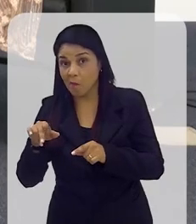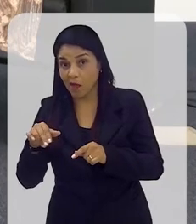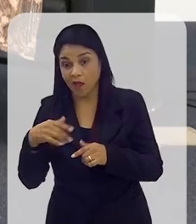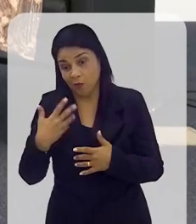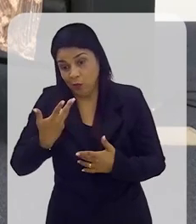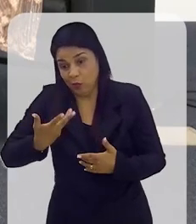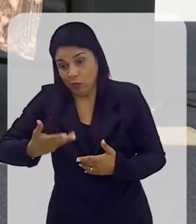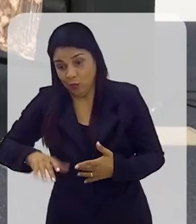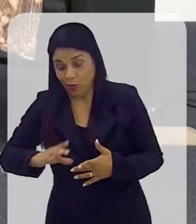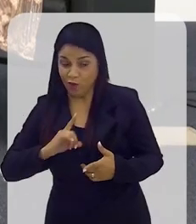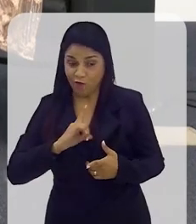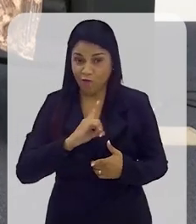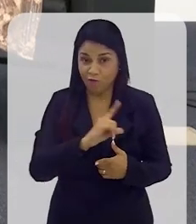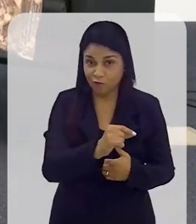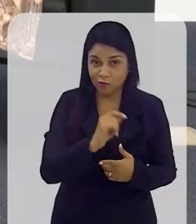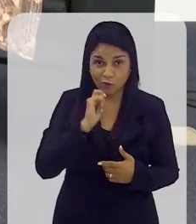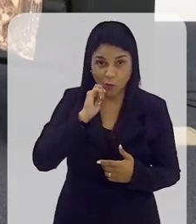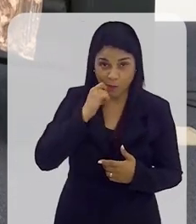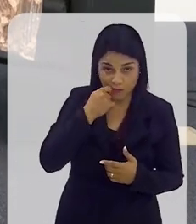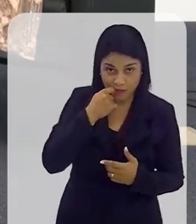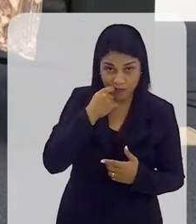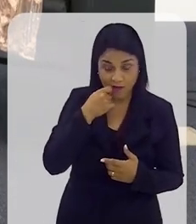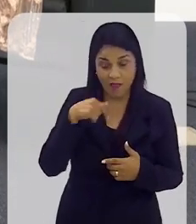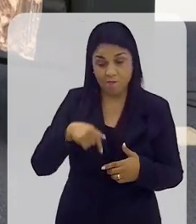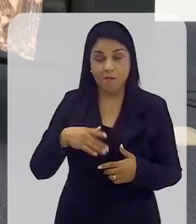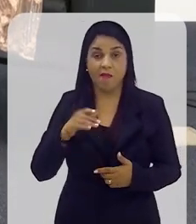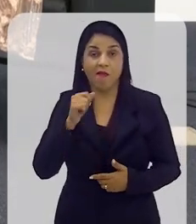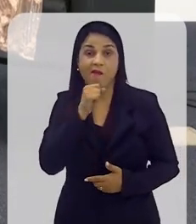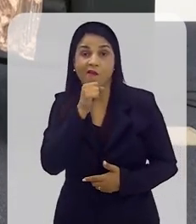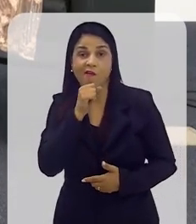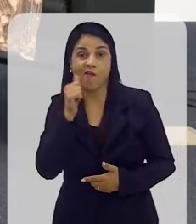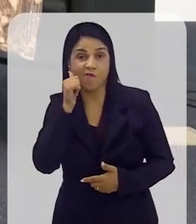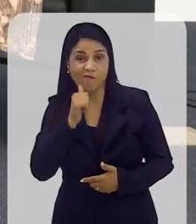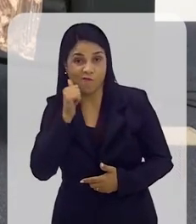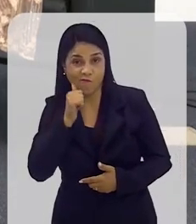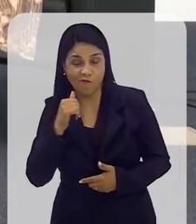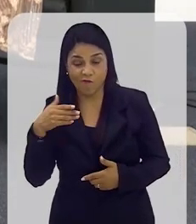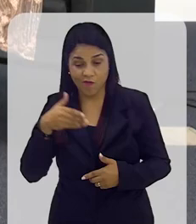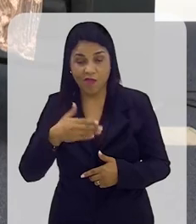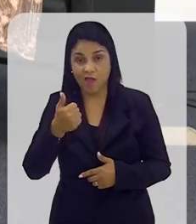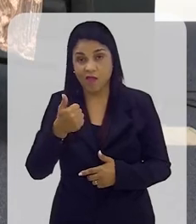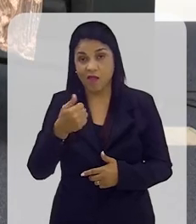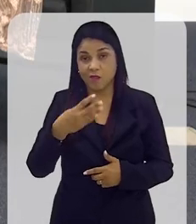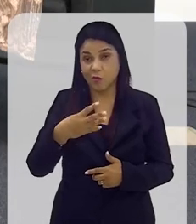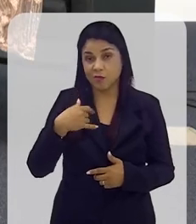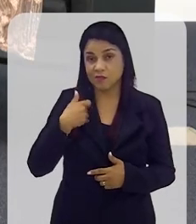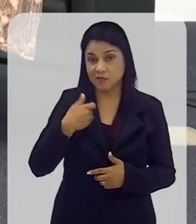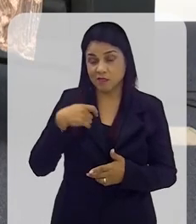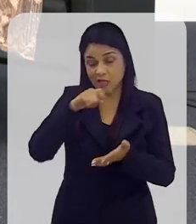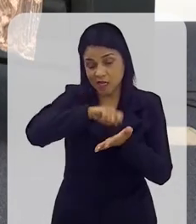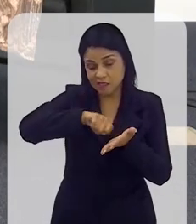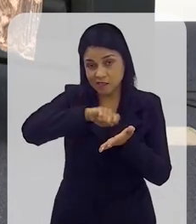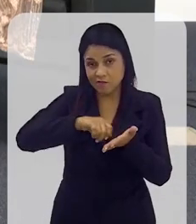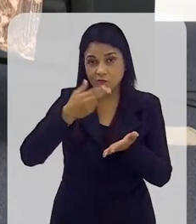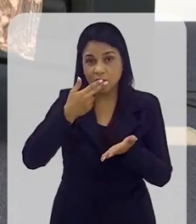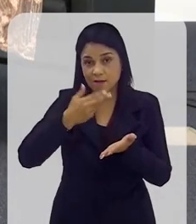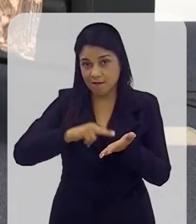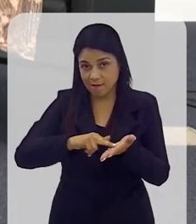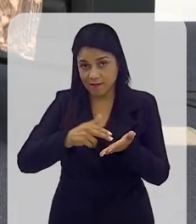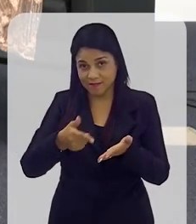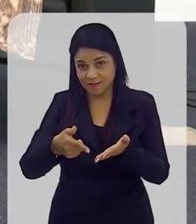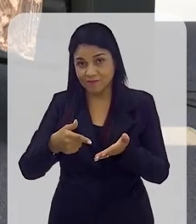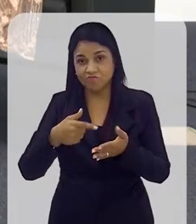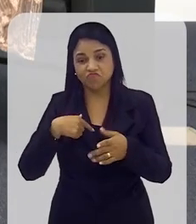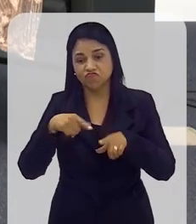com o padeiro. E a minha avó, ela veio para cá com 14 anos, que meu avô escreveu. Naquela época era muito comum isso, né? Você